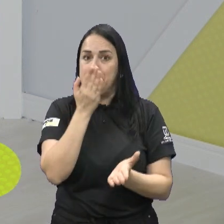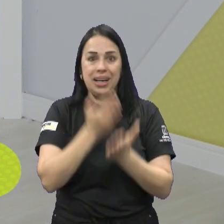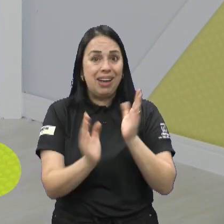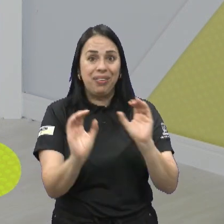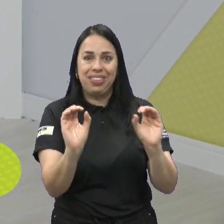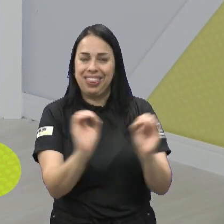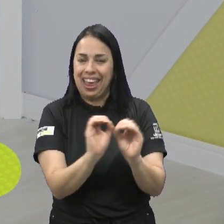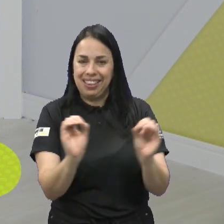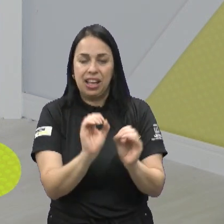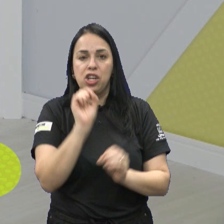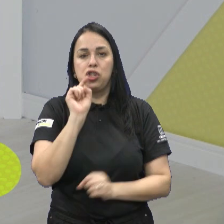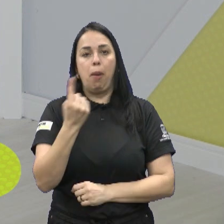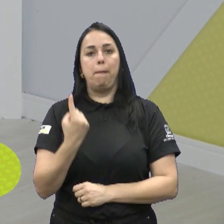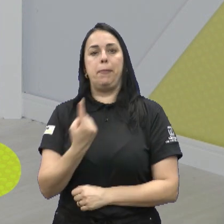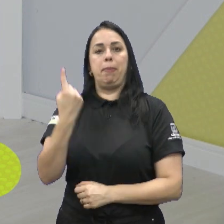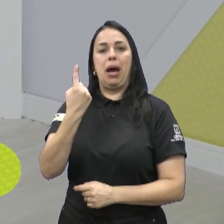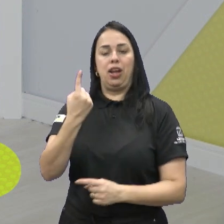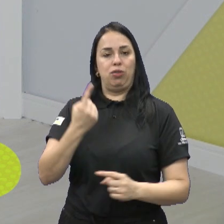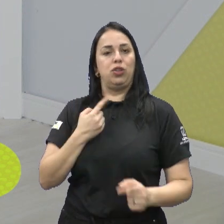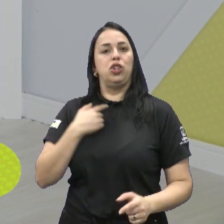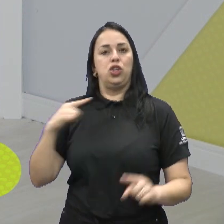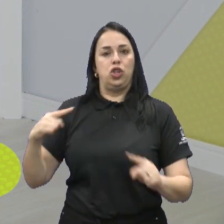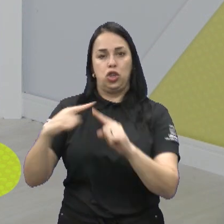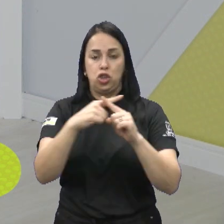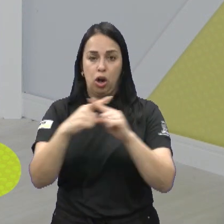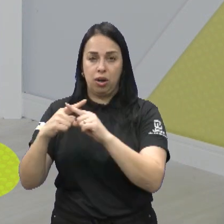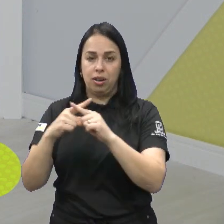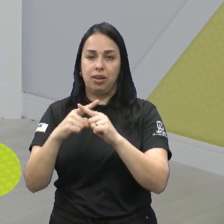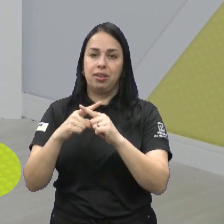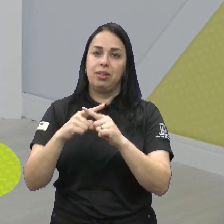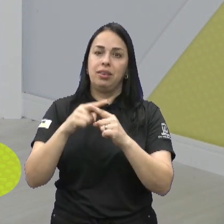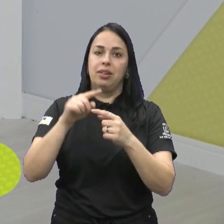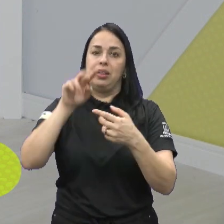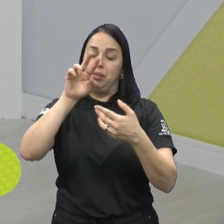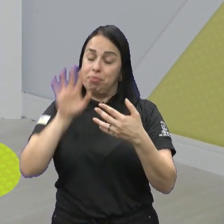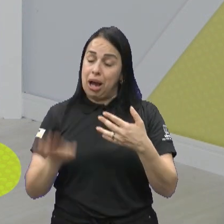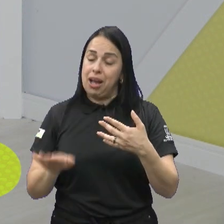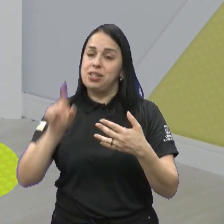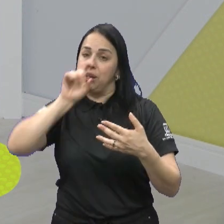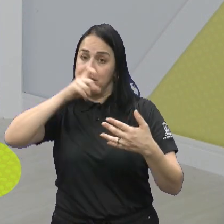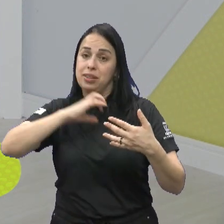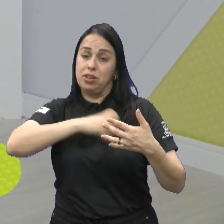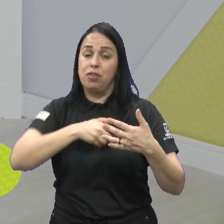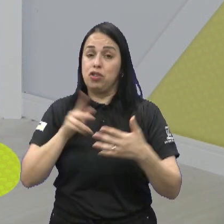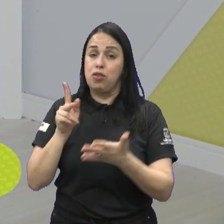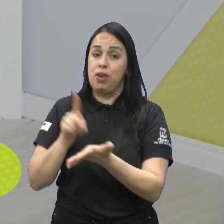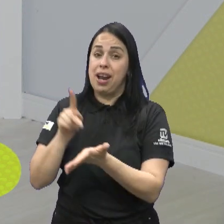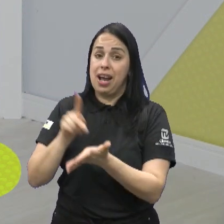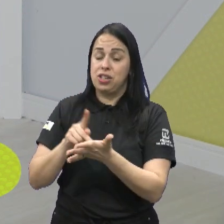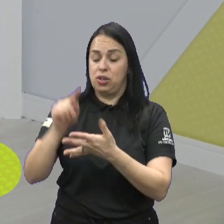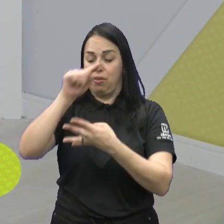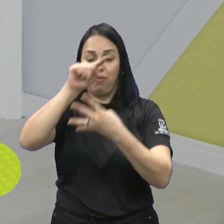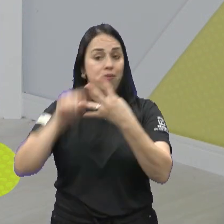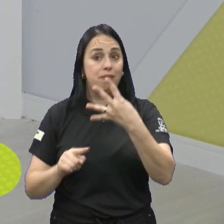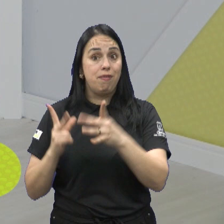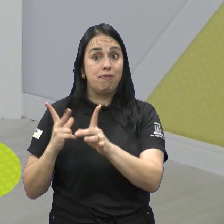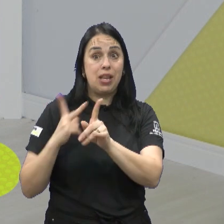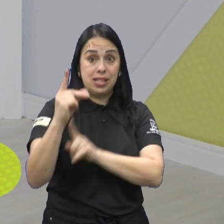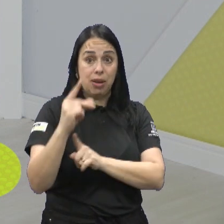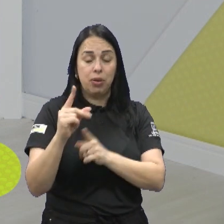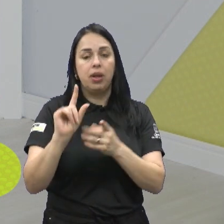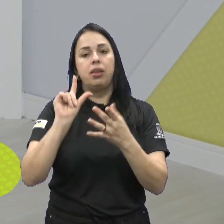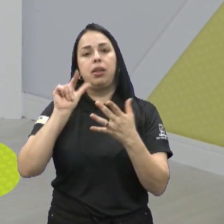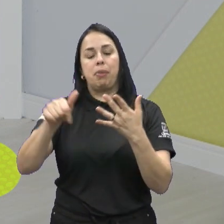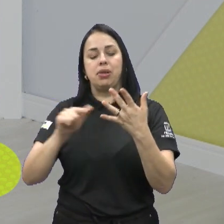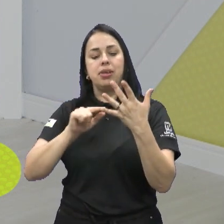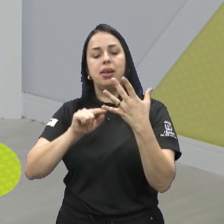ser na estreia para o São José. A pontuação está um pouquinho discrepante, né? Porque o São José realmente venceu as 4 primeiras e depois empatou com a Portuguesa